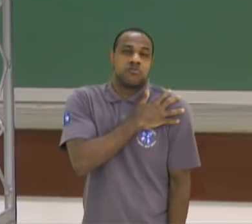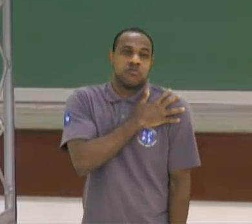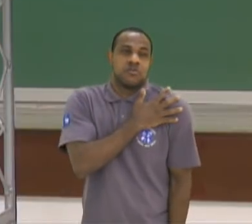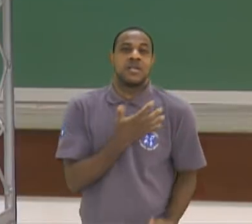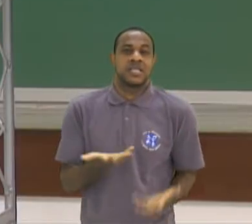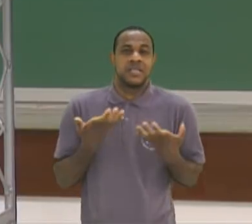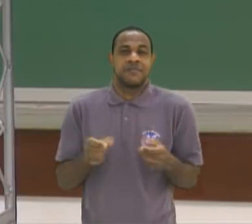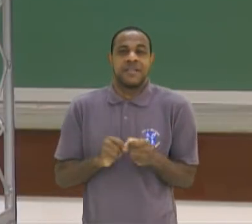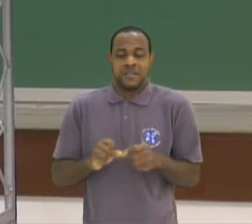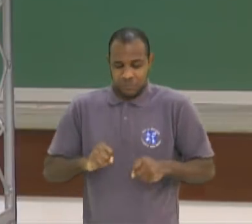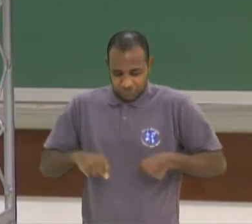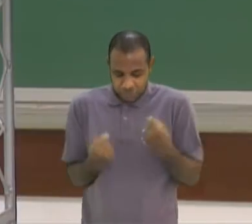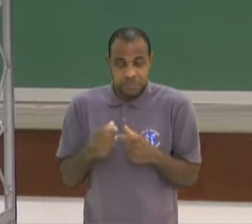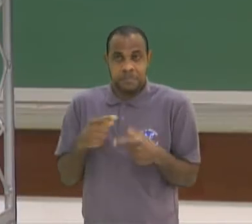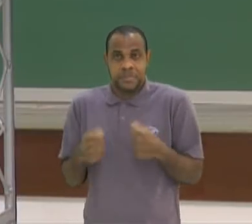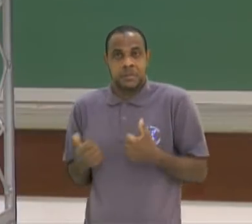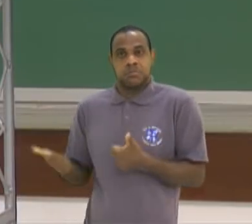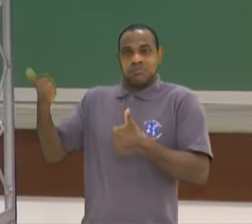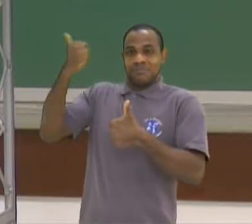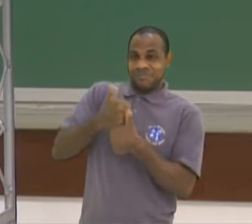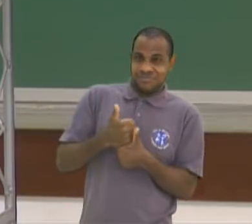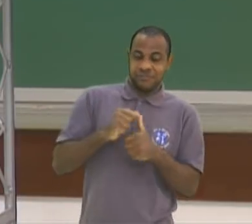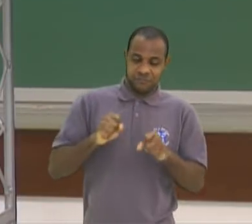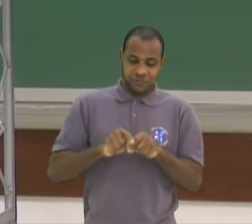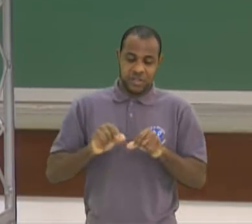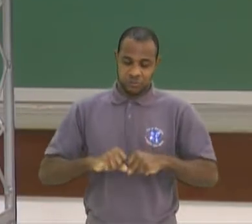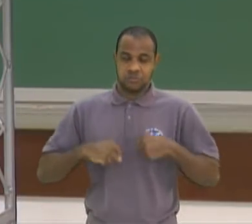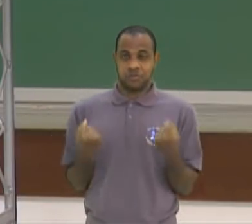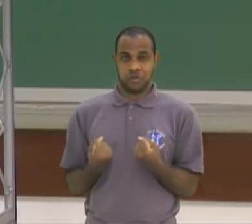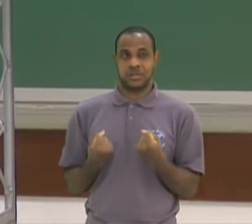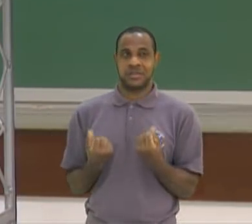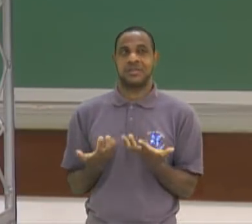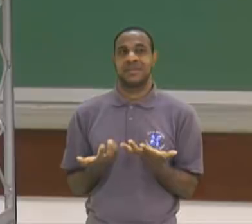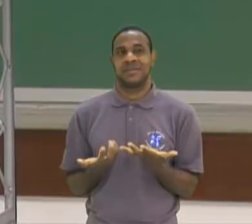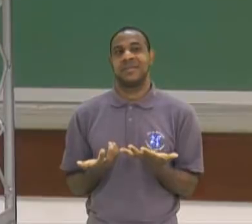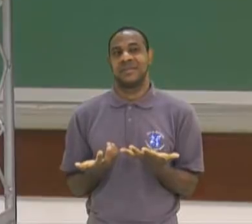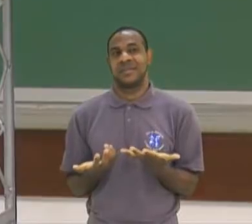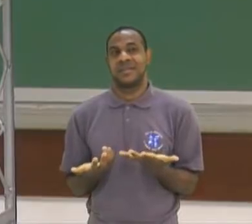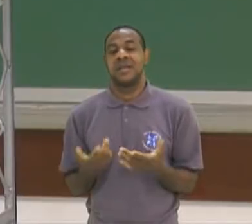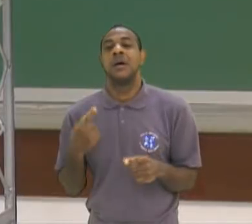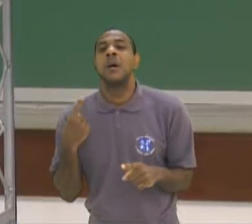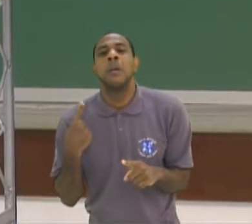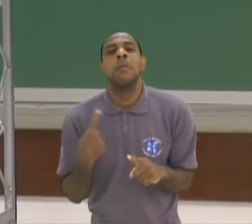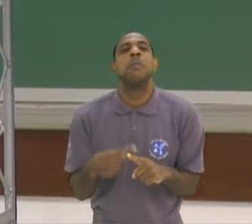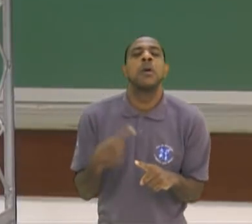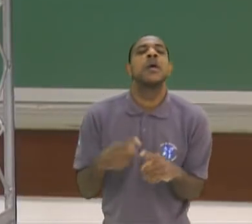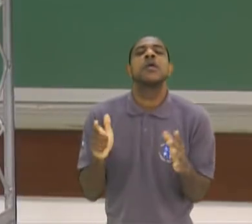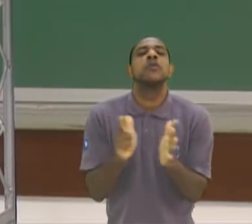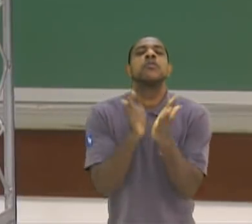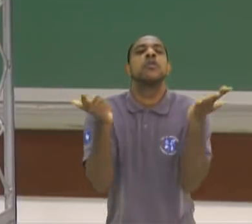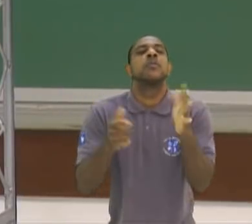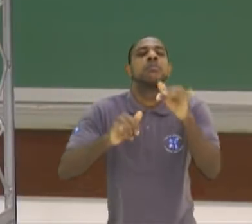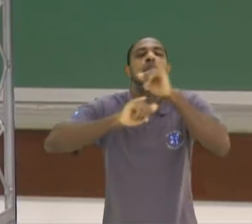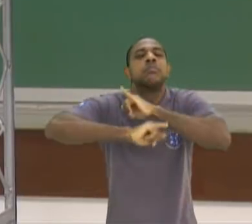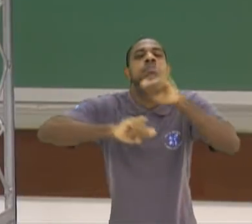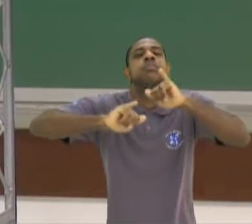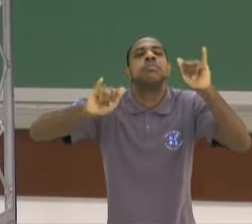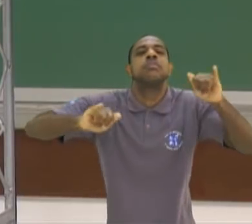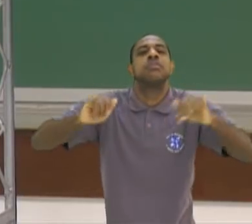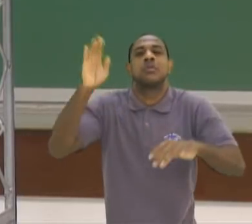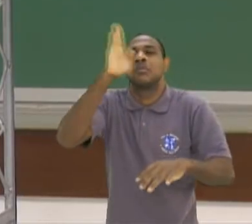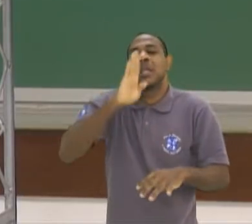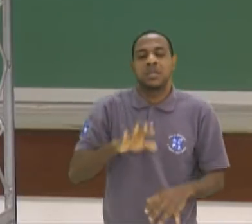poder. Por isso é importante ler a notícia toda. Você lembra que não foi assim? Por que esse jornal transmitiu essa notícia no Brasil